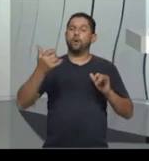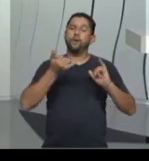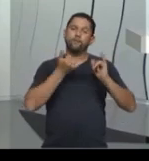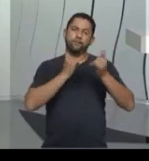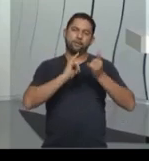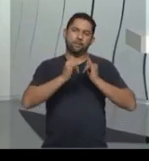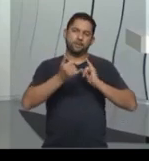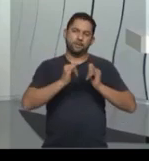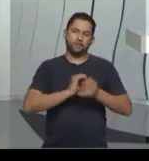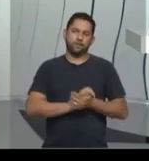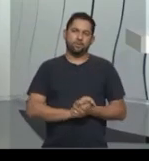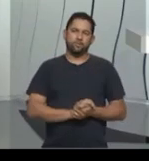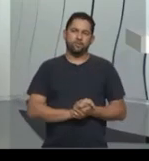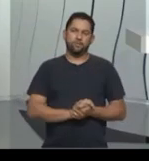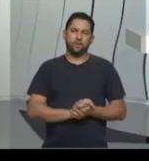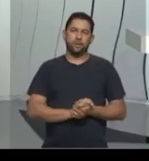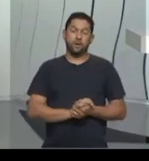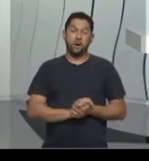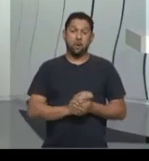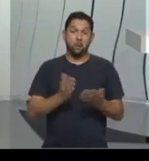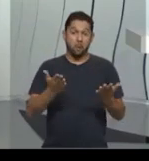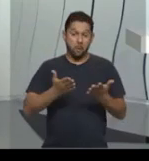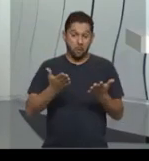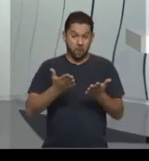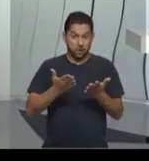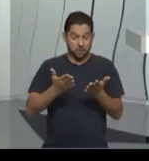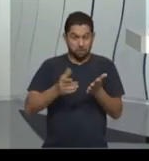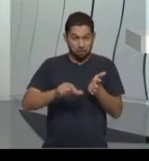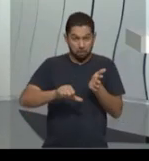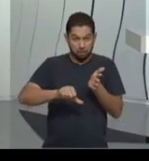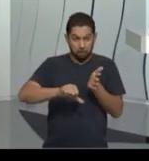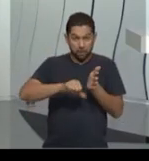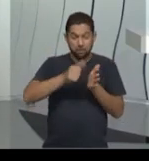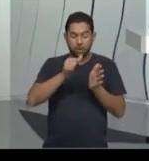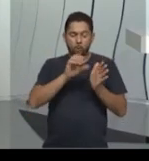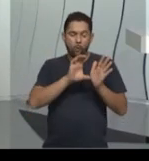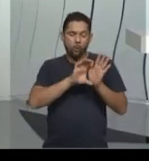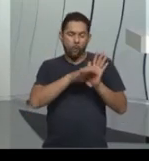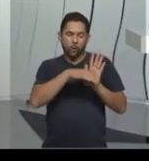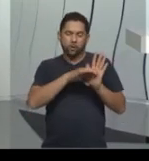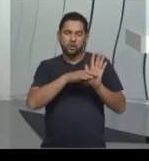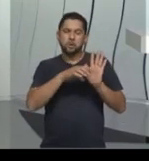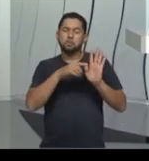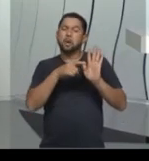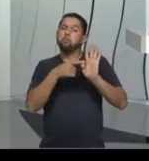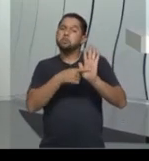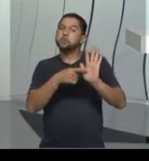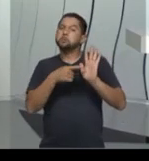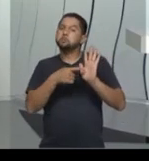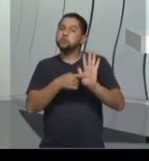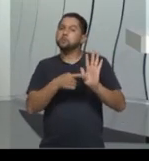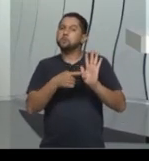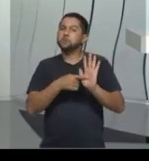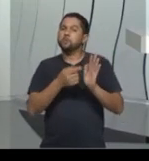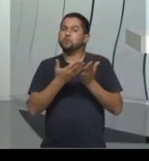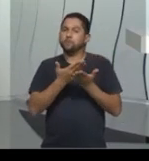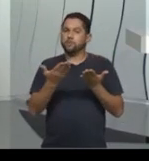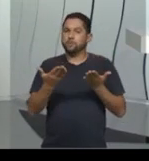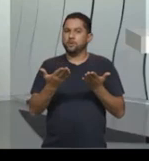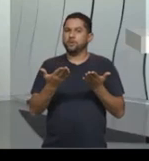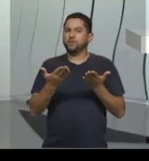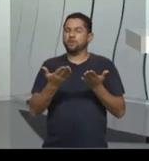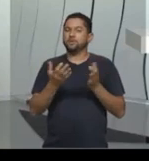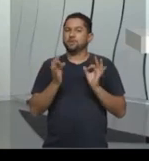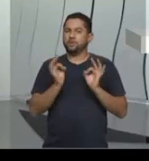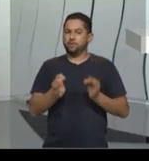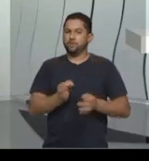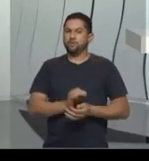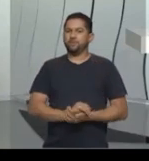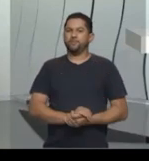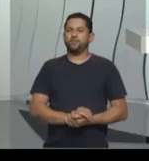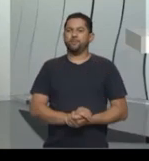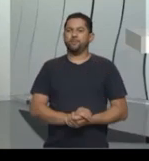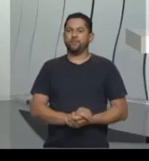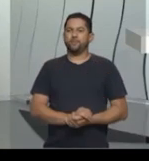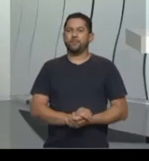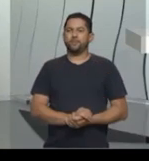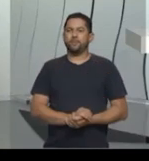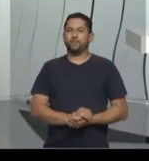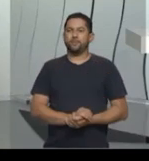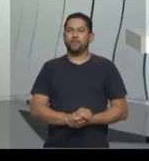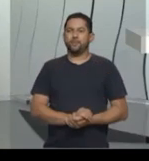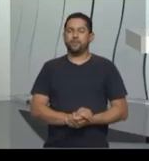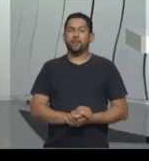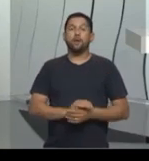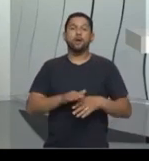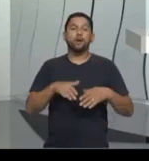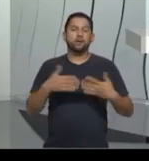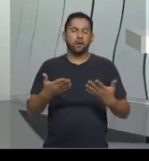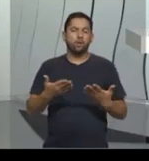aqui eu trouxe esse primeiro momento, esses primeiros conceitos ligados à área da ciência cartográfica. Consequentemente,